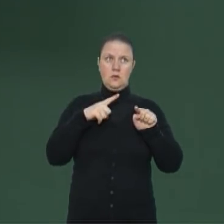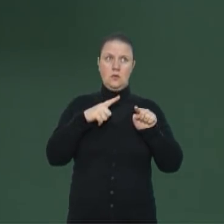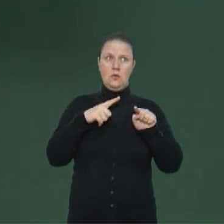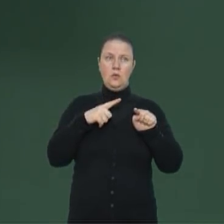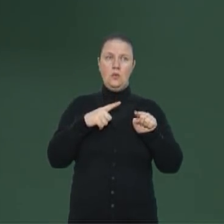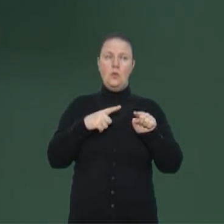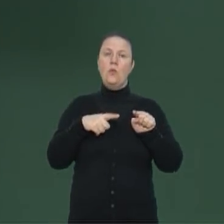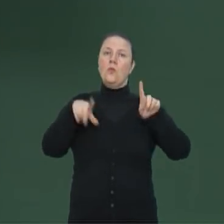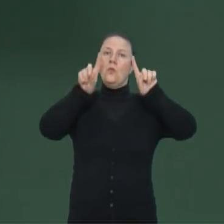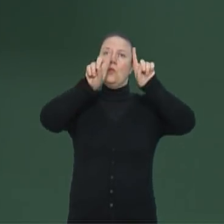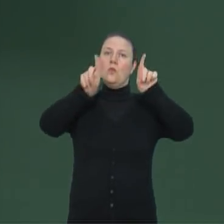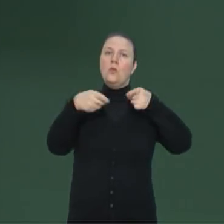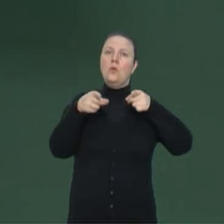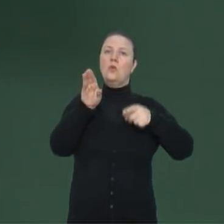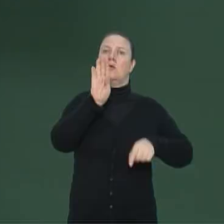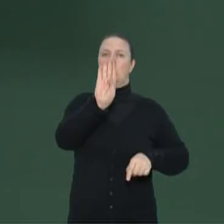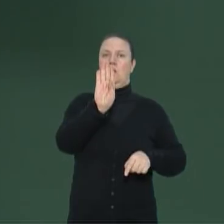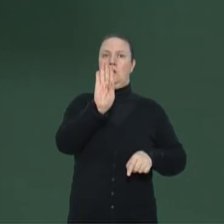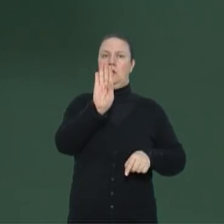quadrado. Tá certo?